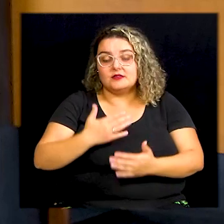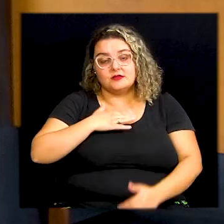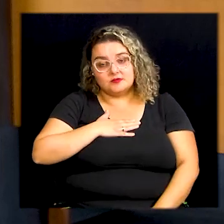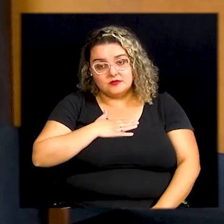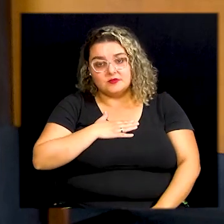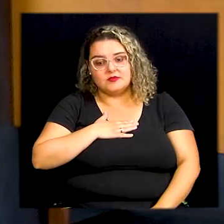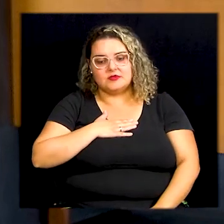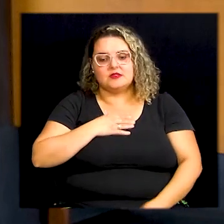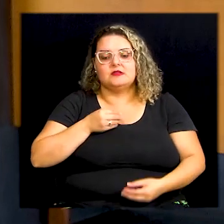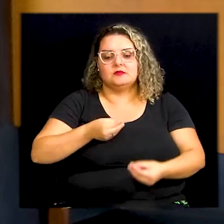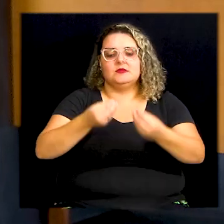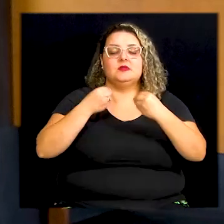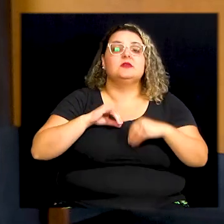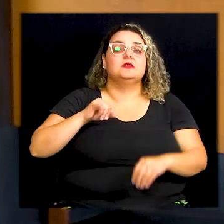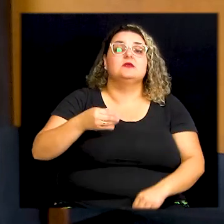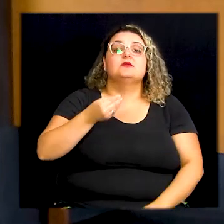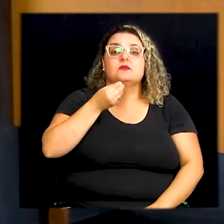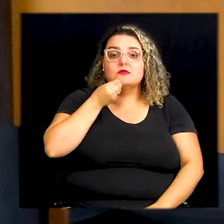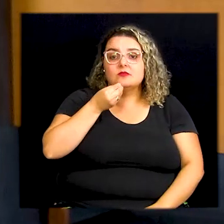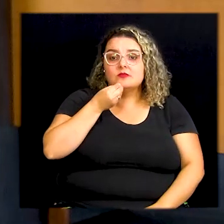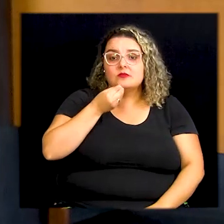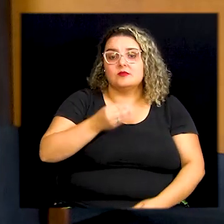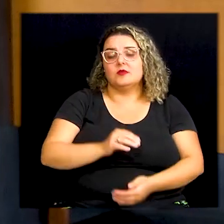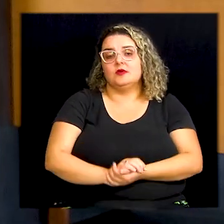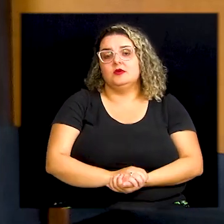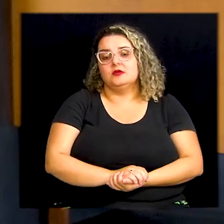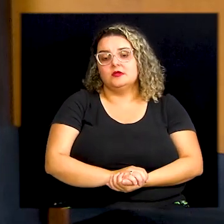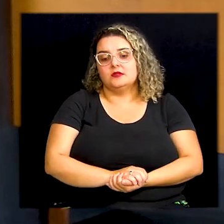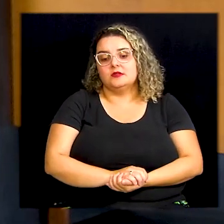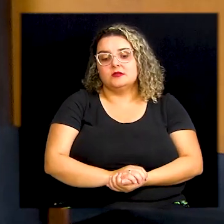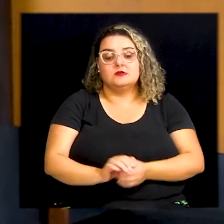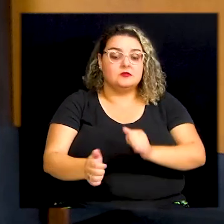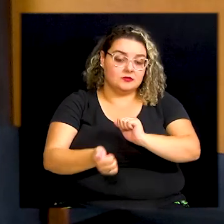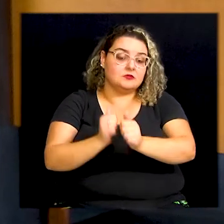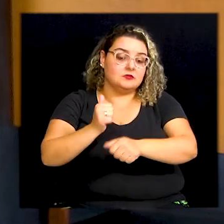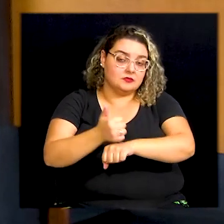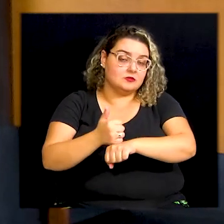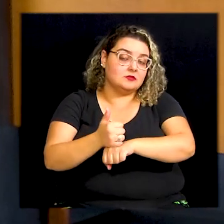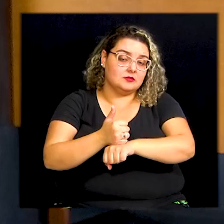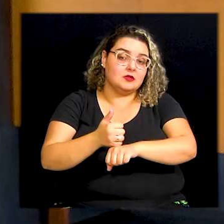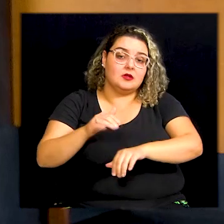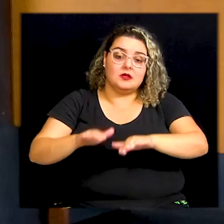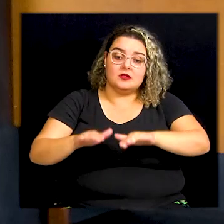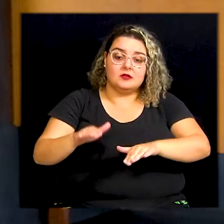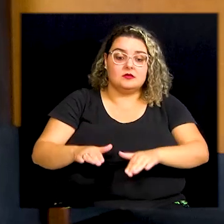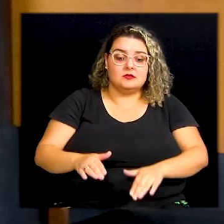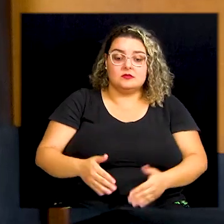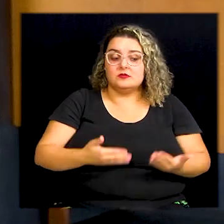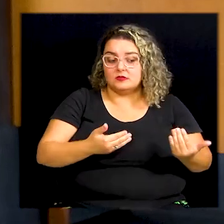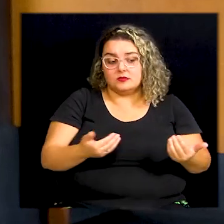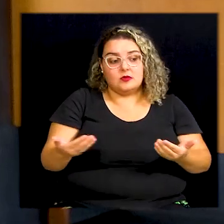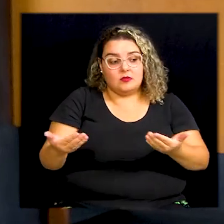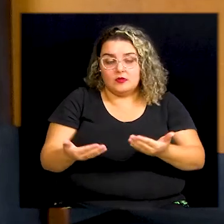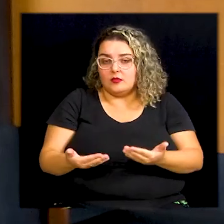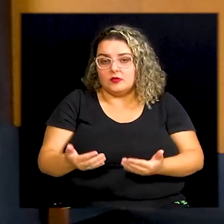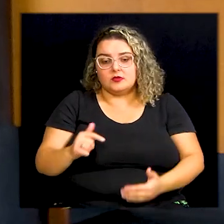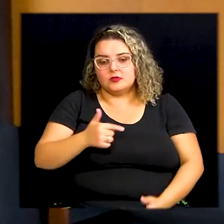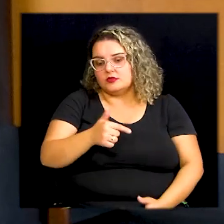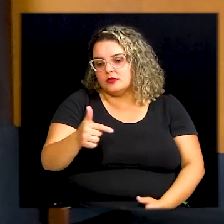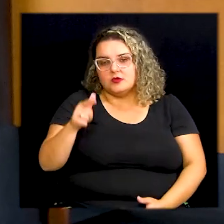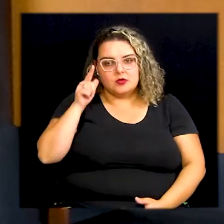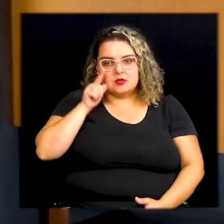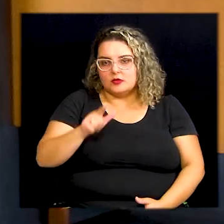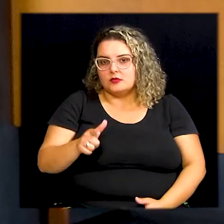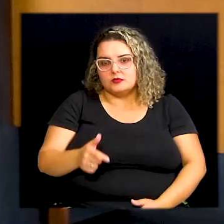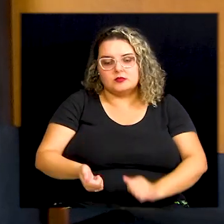mim, foram eles que me deram a oportunidade de ser atleta, né? Porque, às vezes, muitos meninos hoje